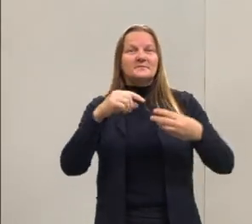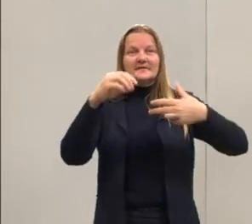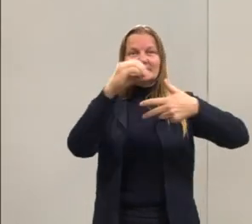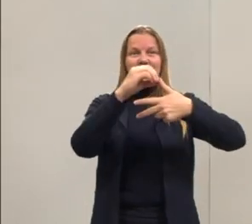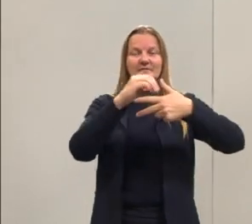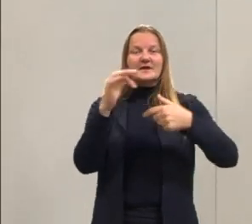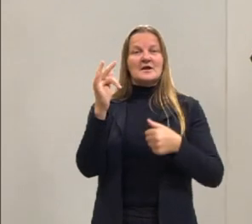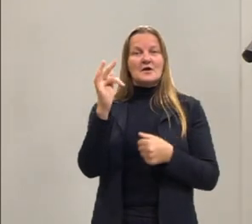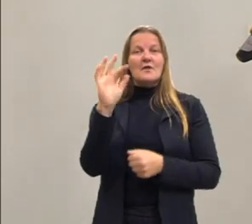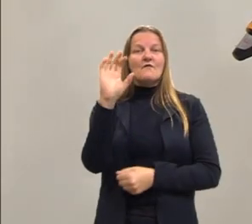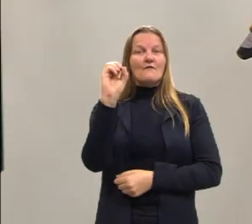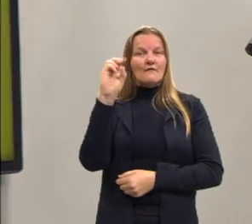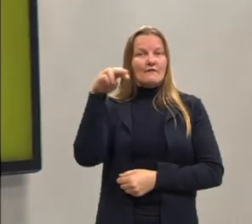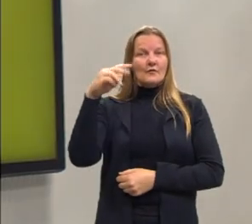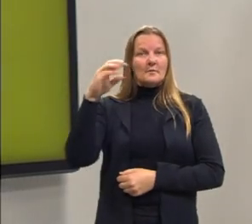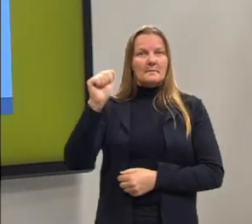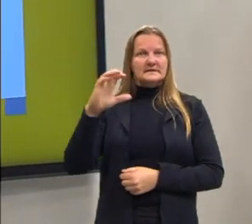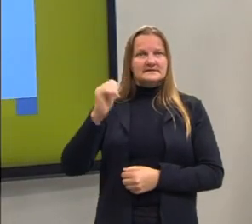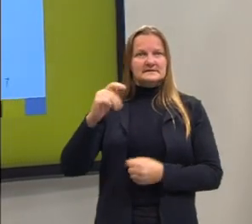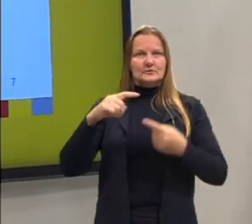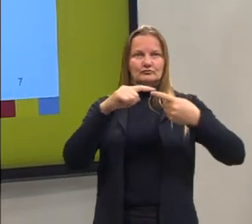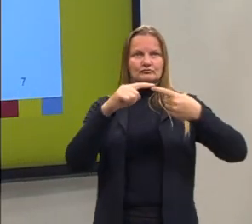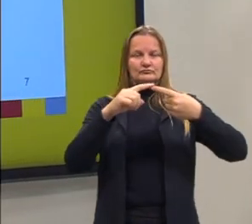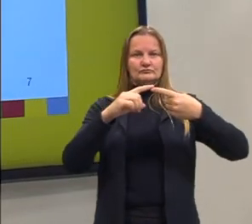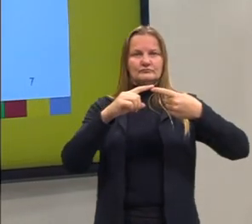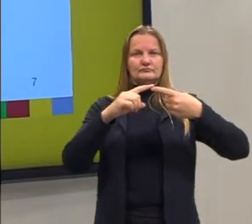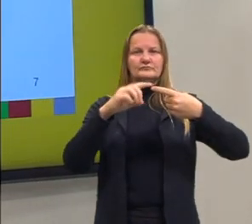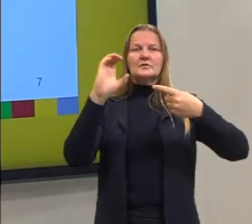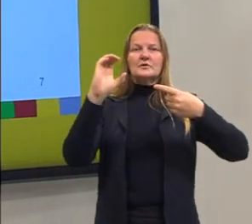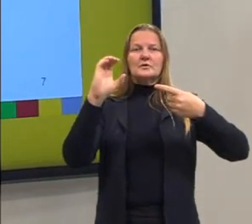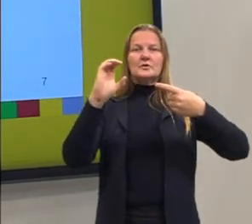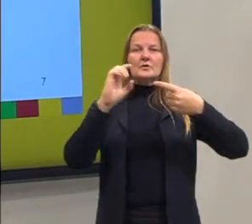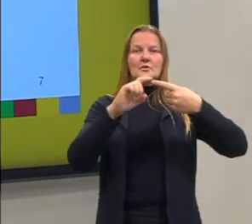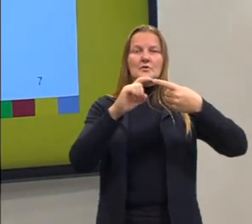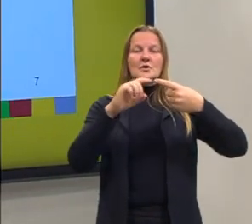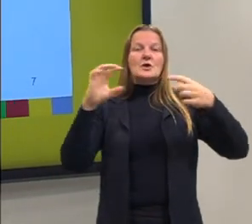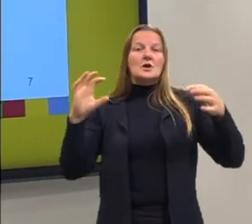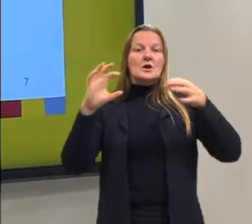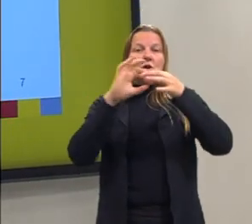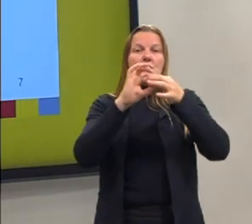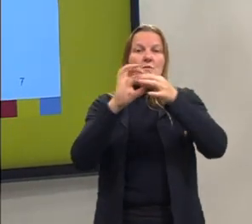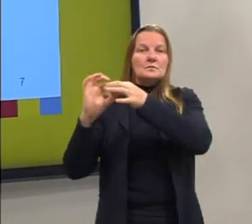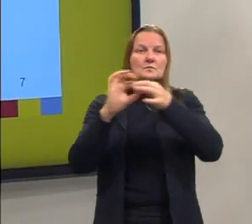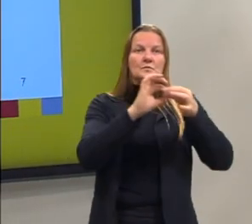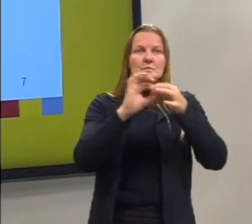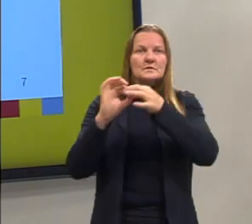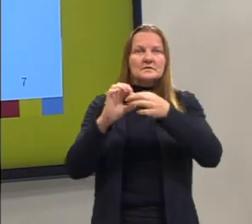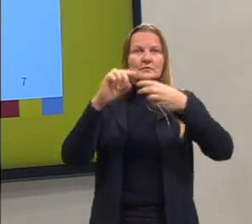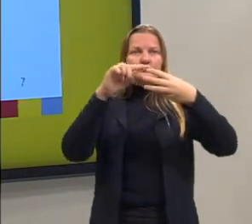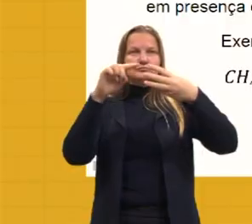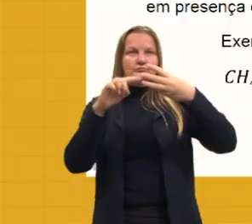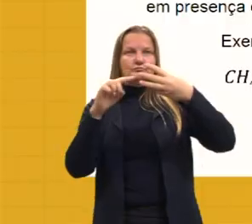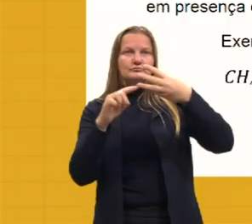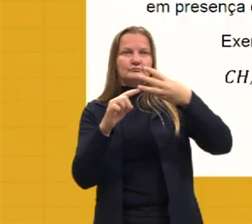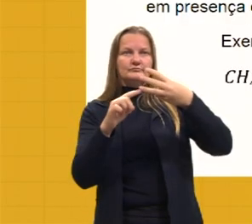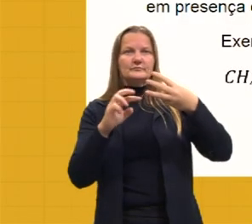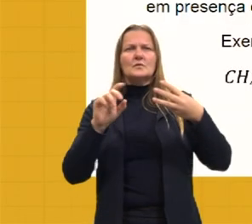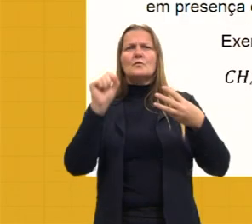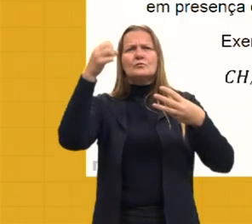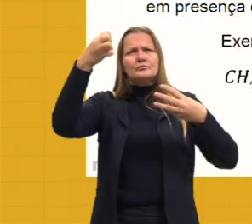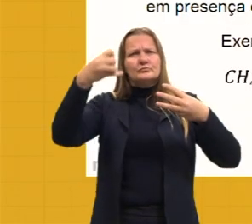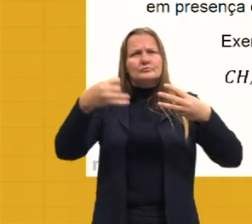entalpia de Formação a entalpia de combustão EA entalpia de ligação para entender um pouquinho de